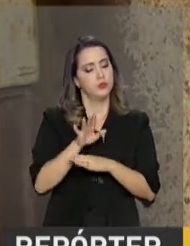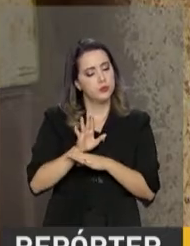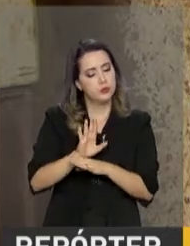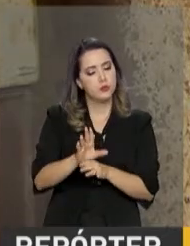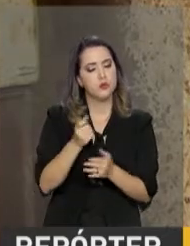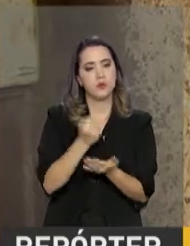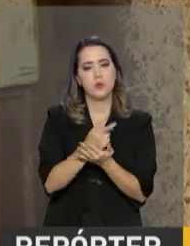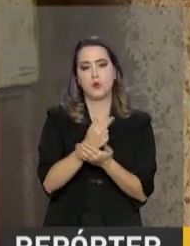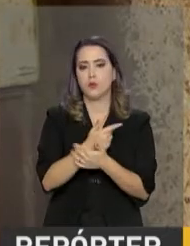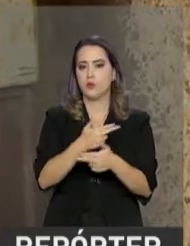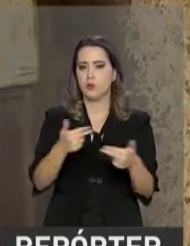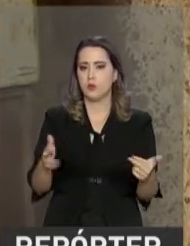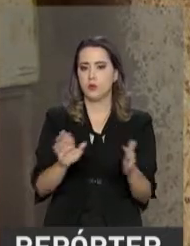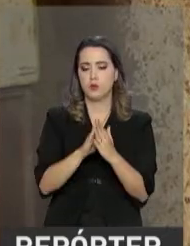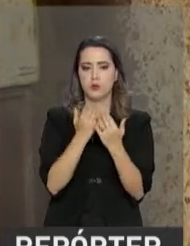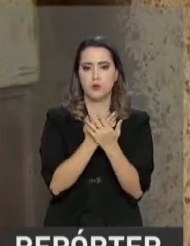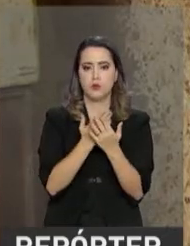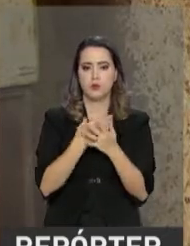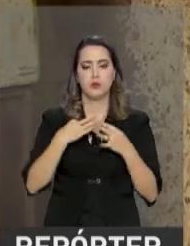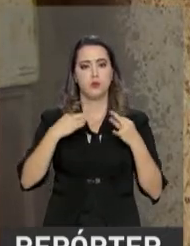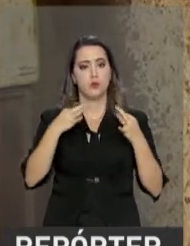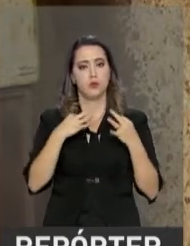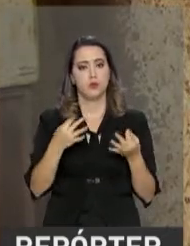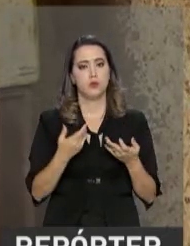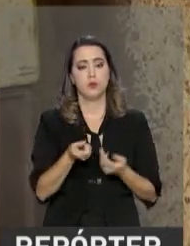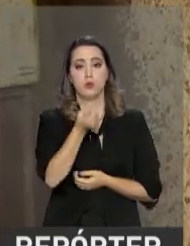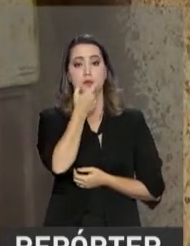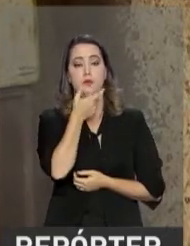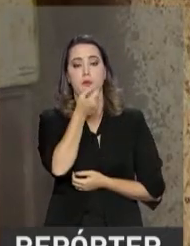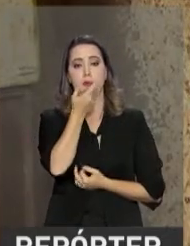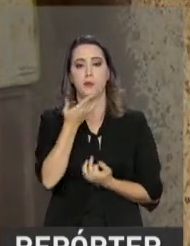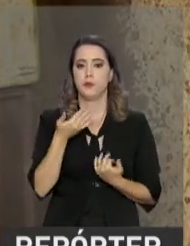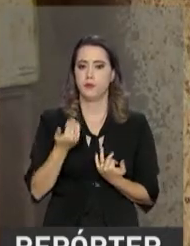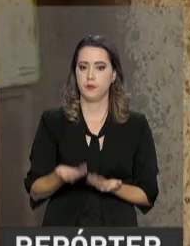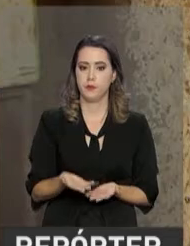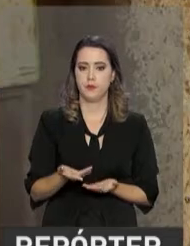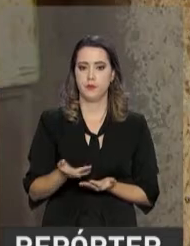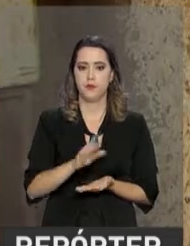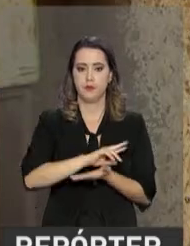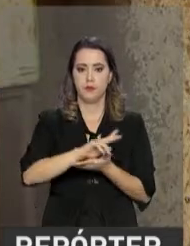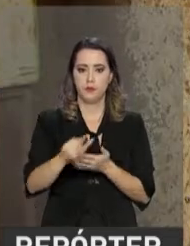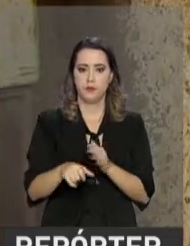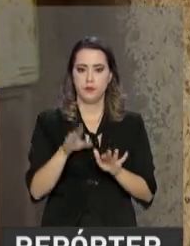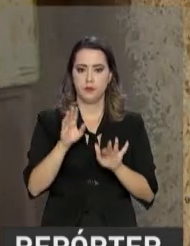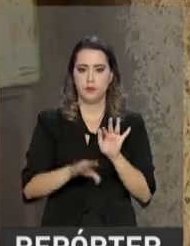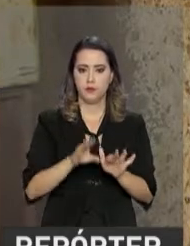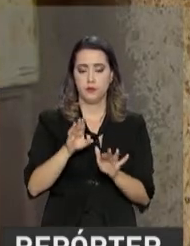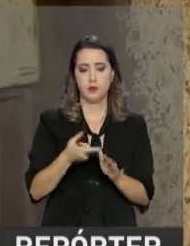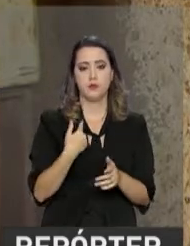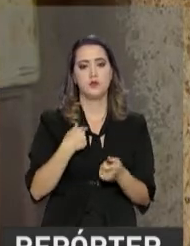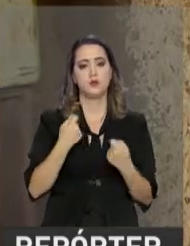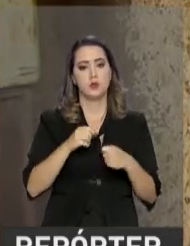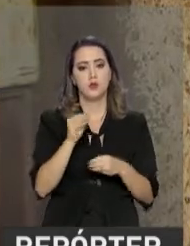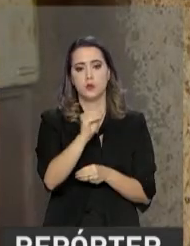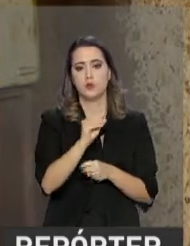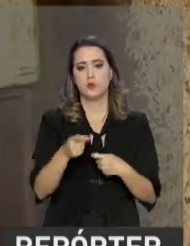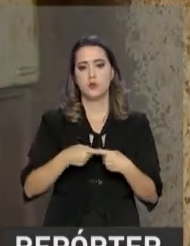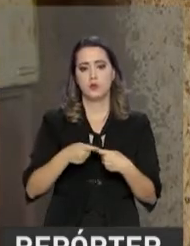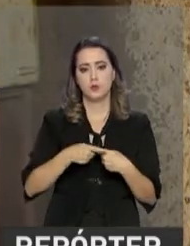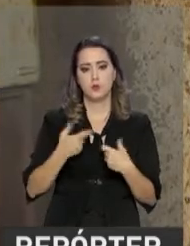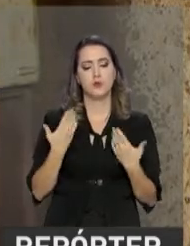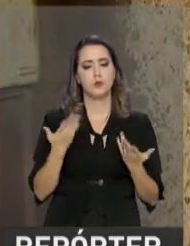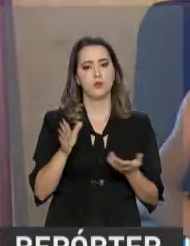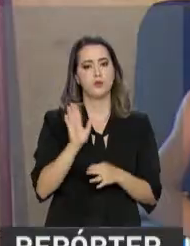de escola roupa nem remédio dedicação às vezes usando que pagar o exame da criança